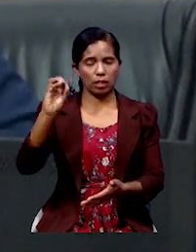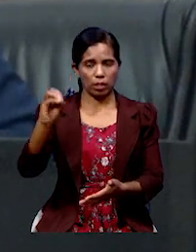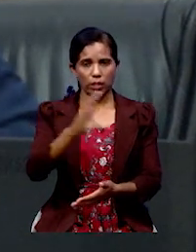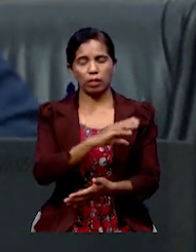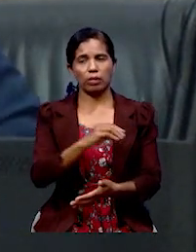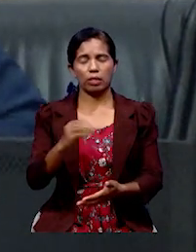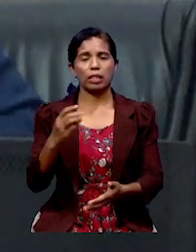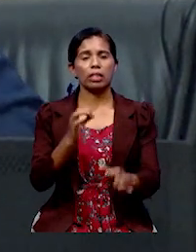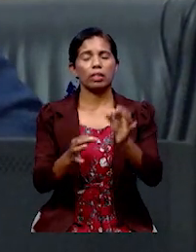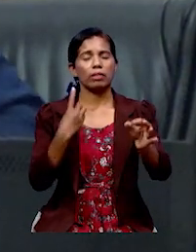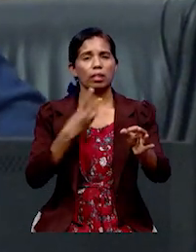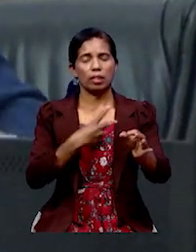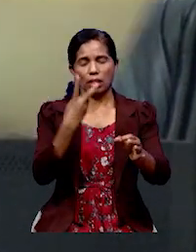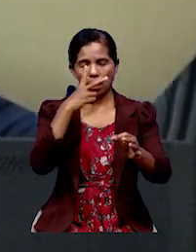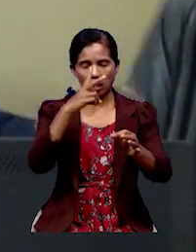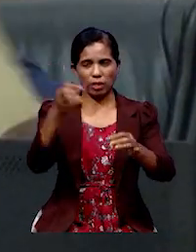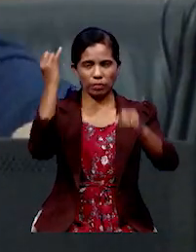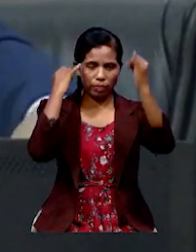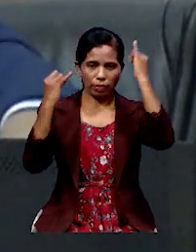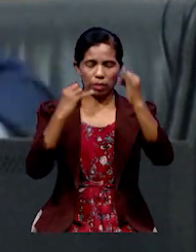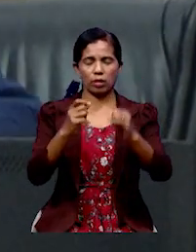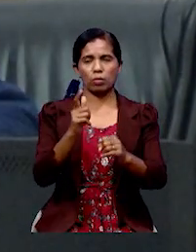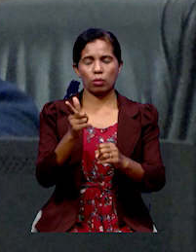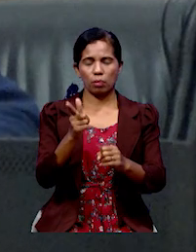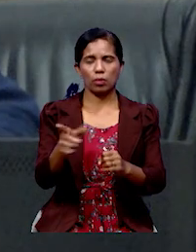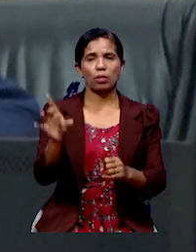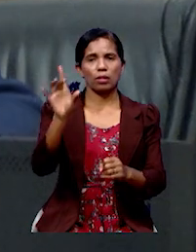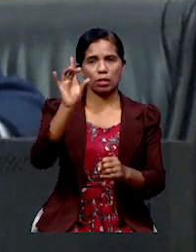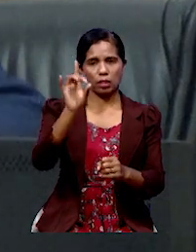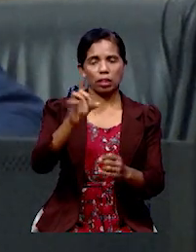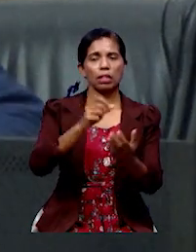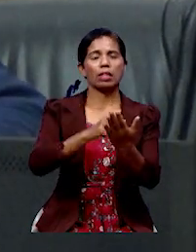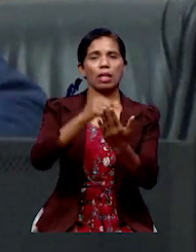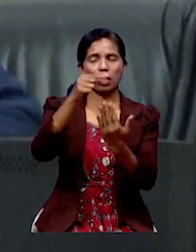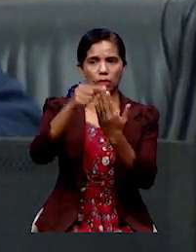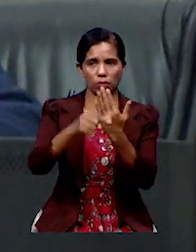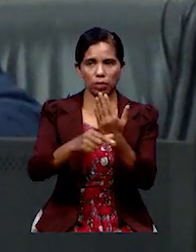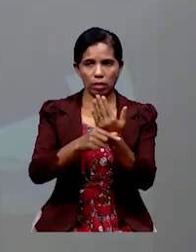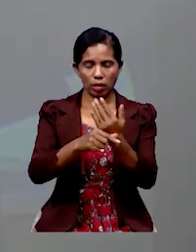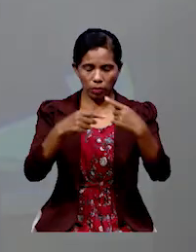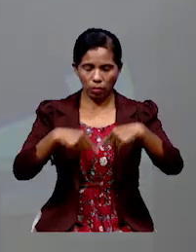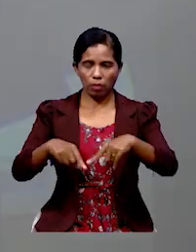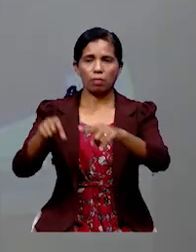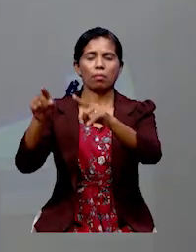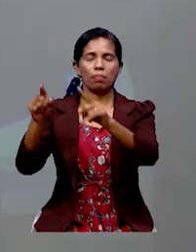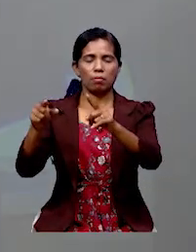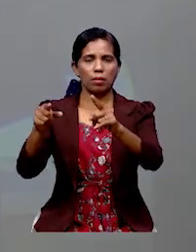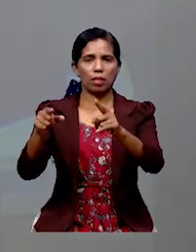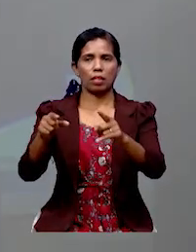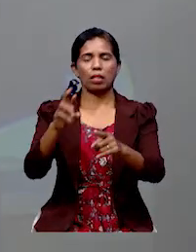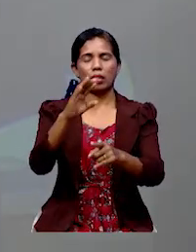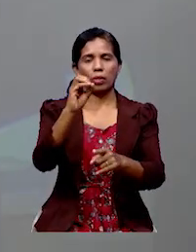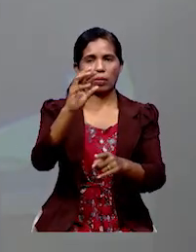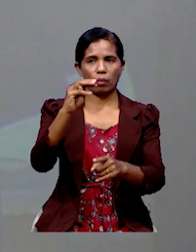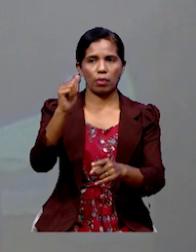Se ita acompanha a informação, parece dia 27 de agosto, magatu, ba Roma. Tama nei te agradece de ba